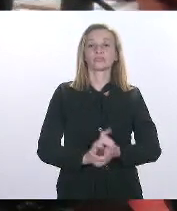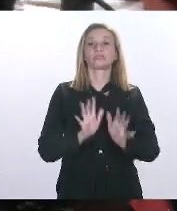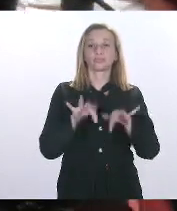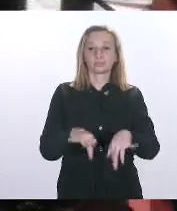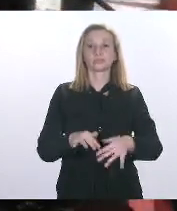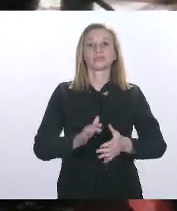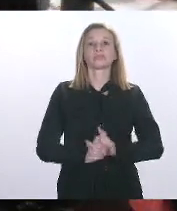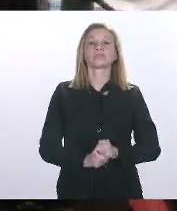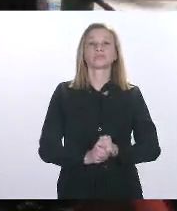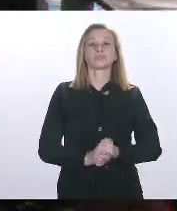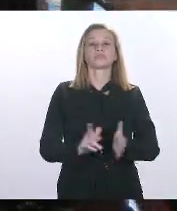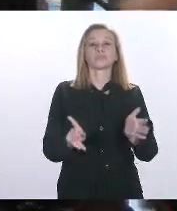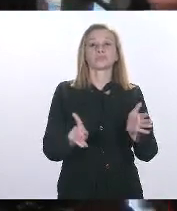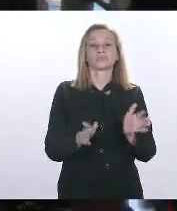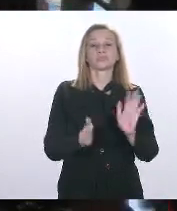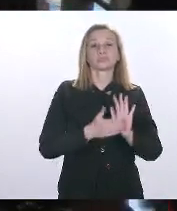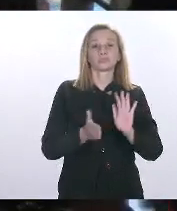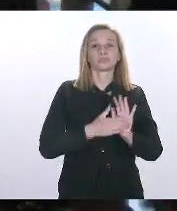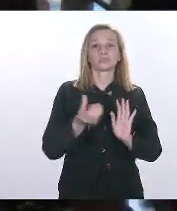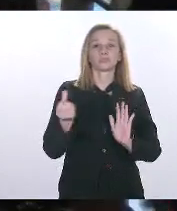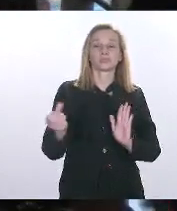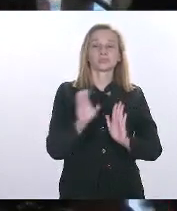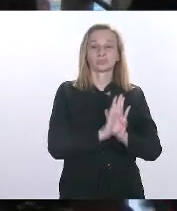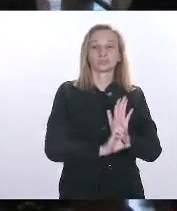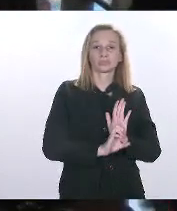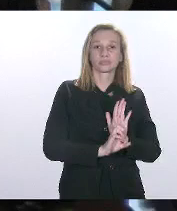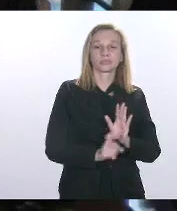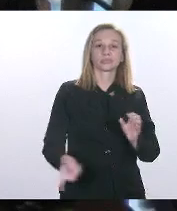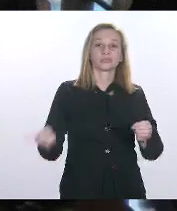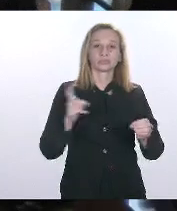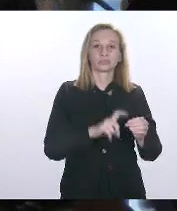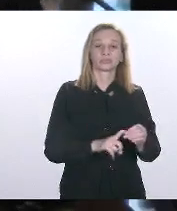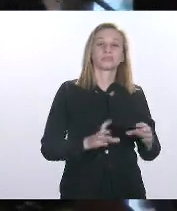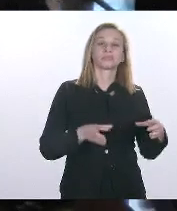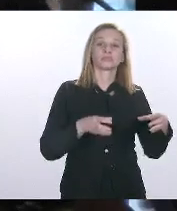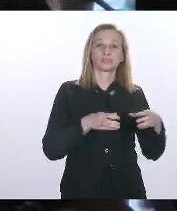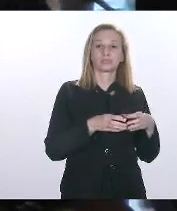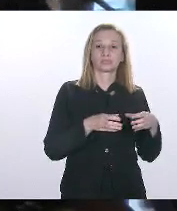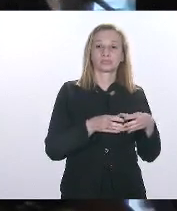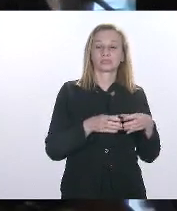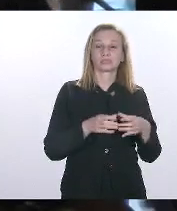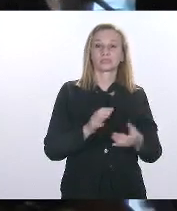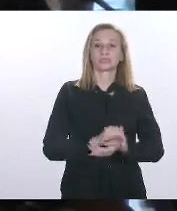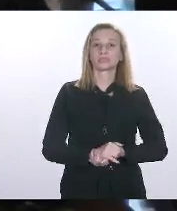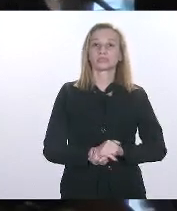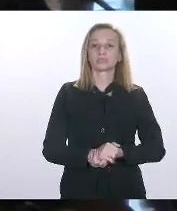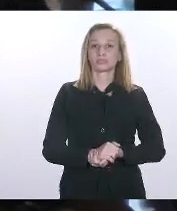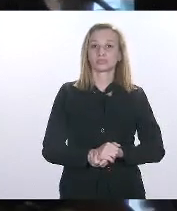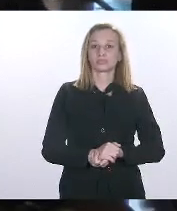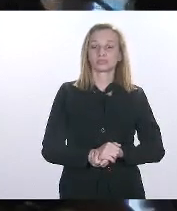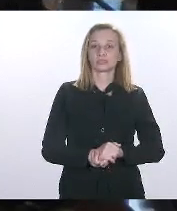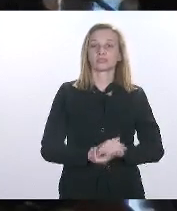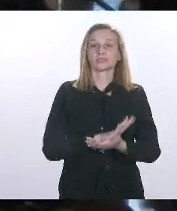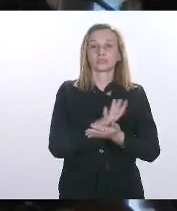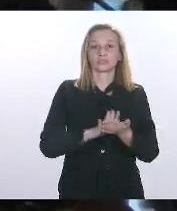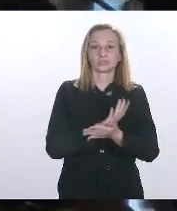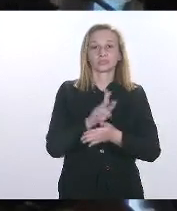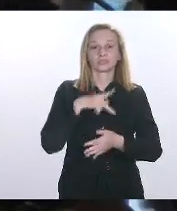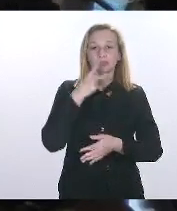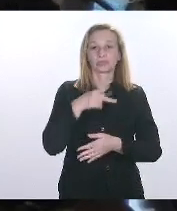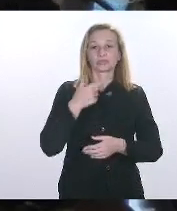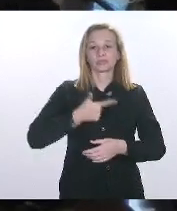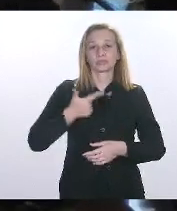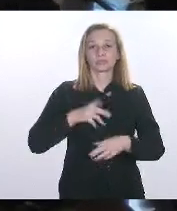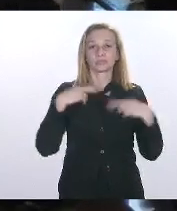encerrada a discussão, a presente proposta recebeu 6 emendas e retorna às comissões. Nada mais a tratar na